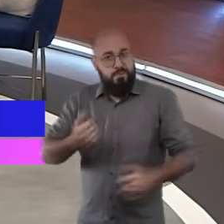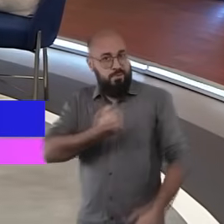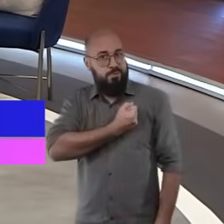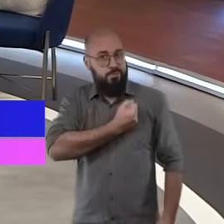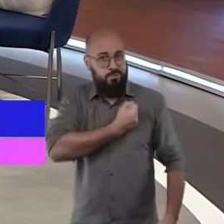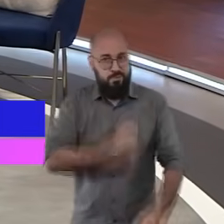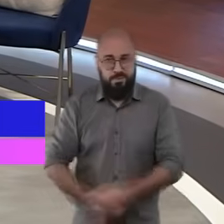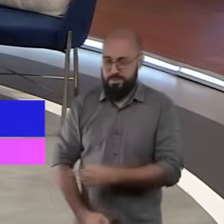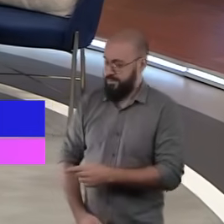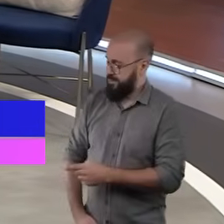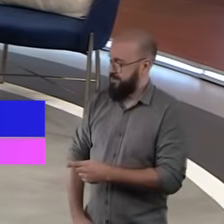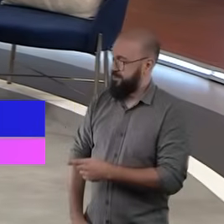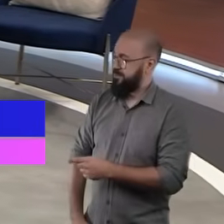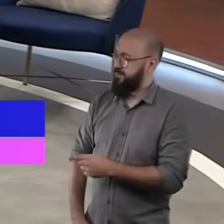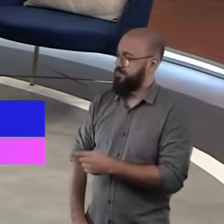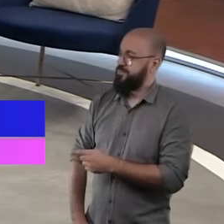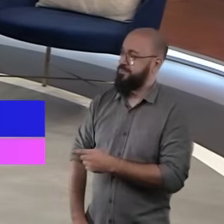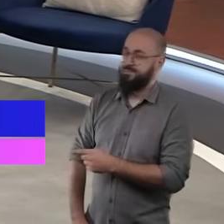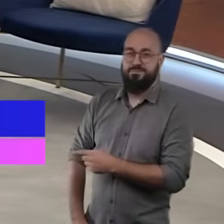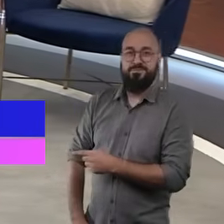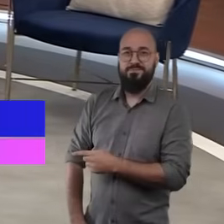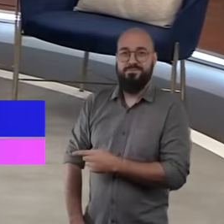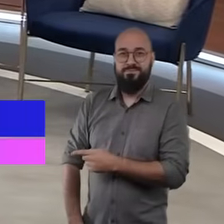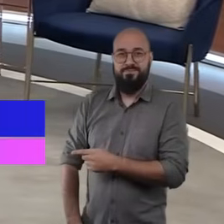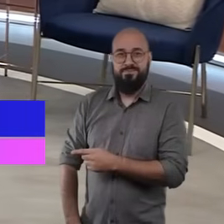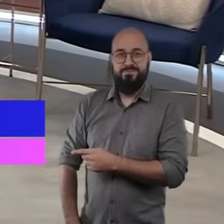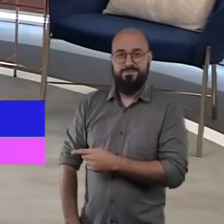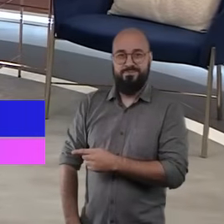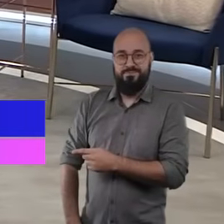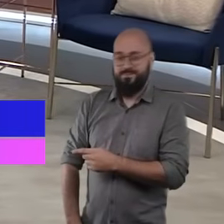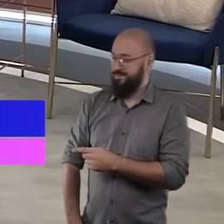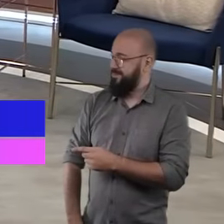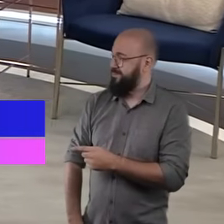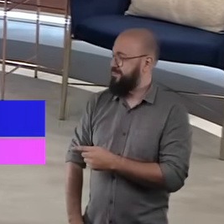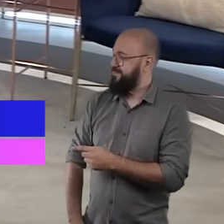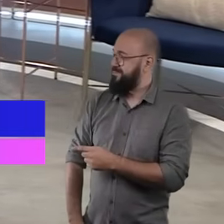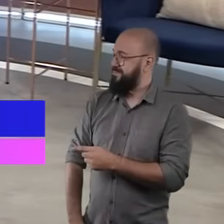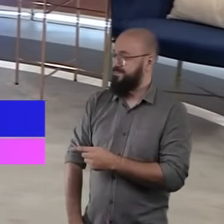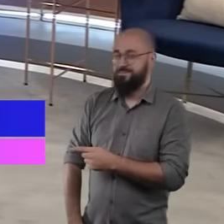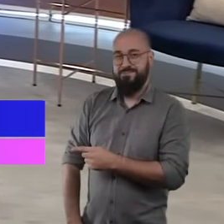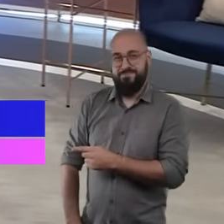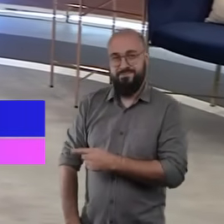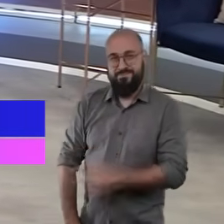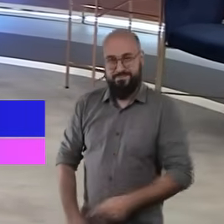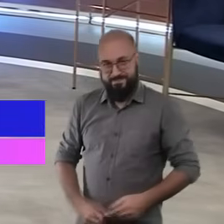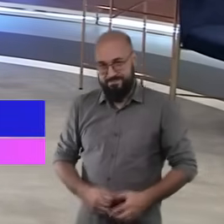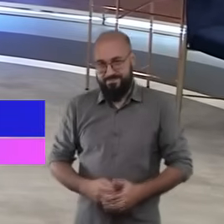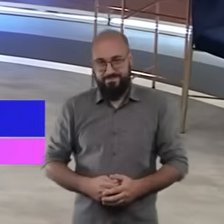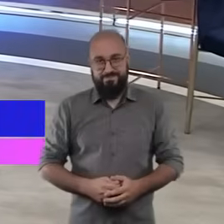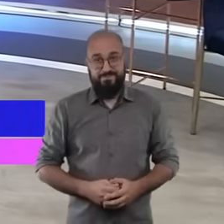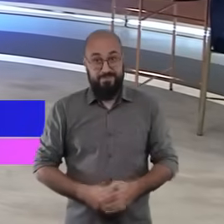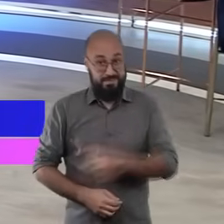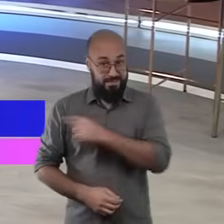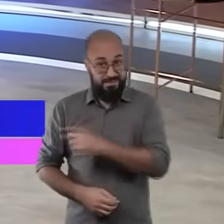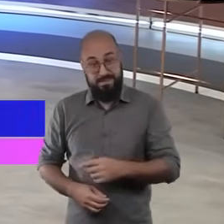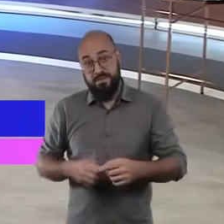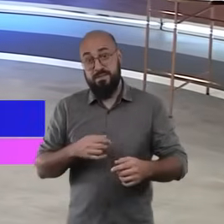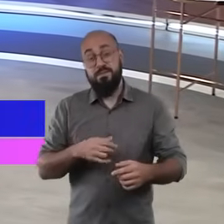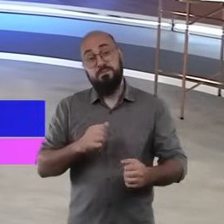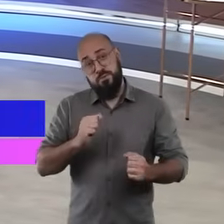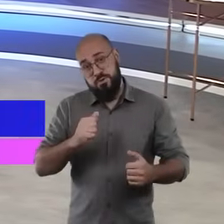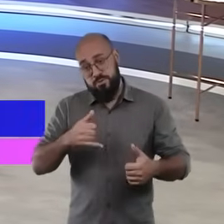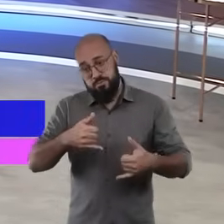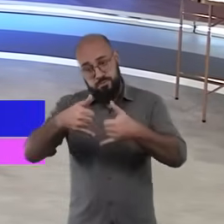27 31 21. Vou repetir, ó. 12 21 27 31 21. Então você vai falar com os